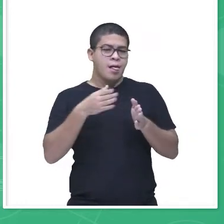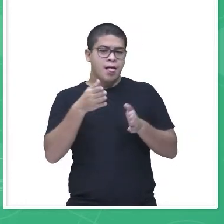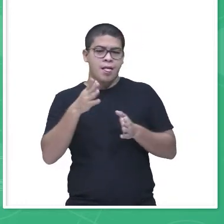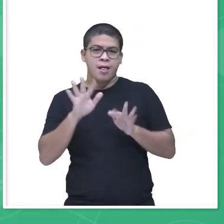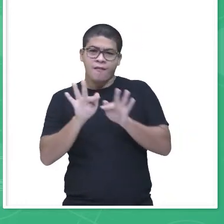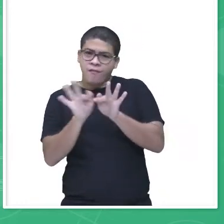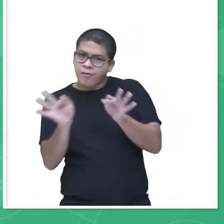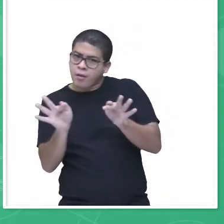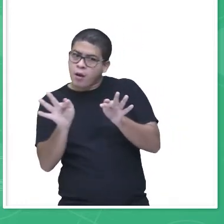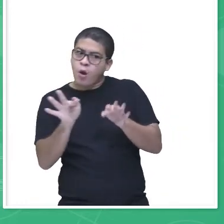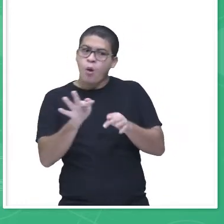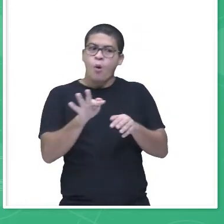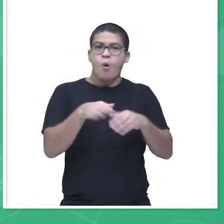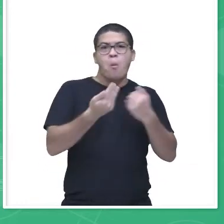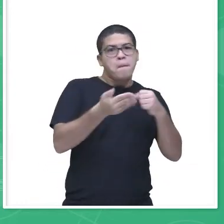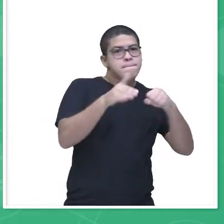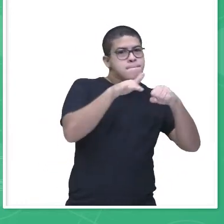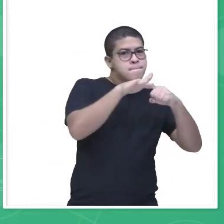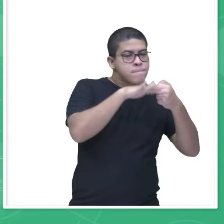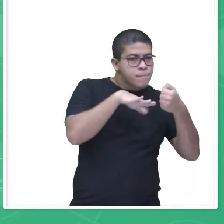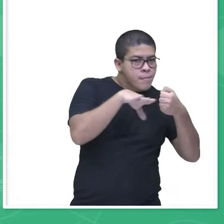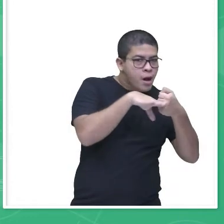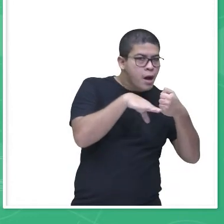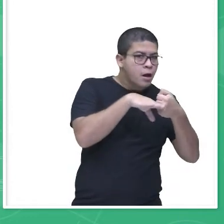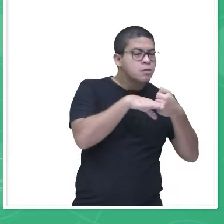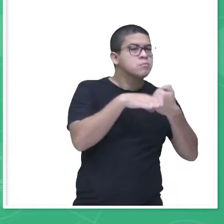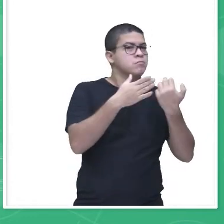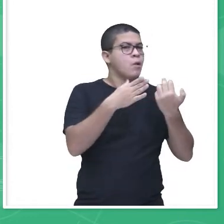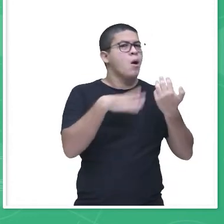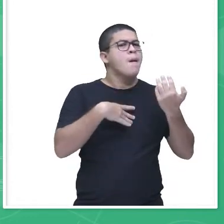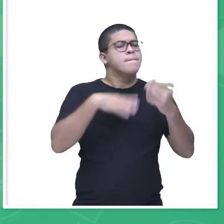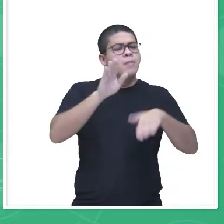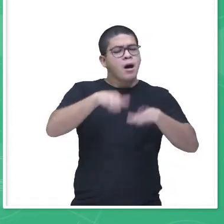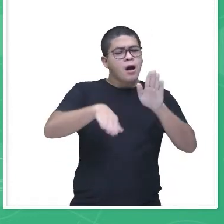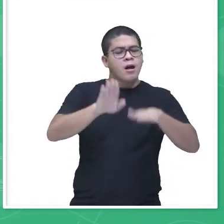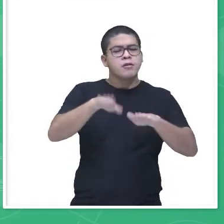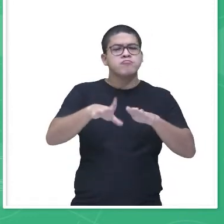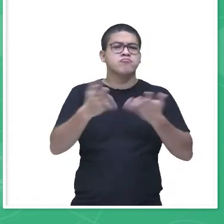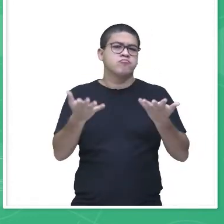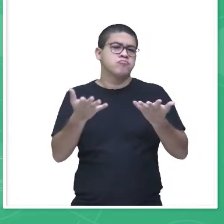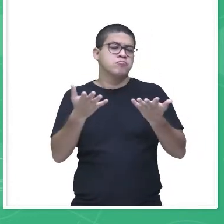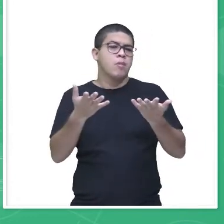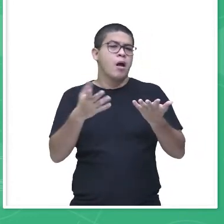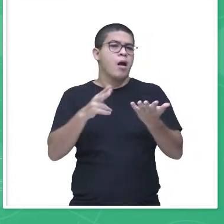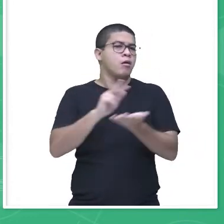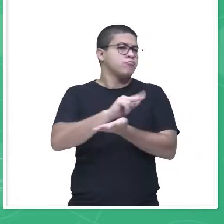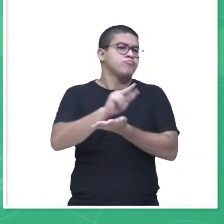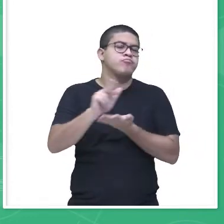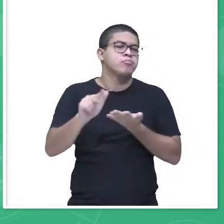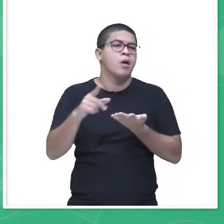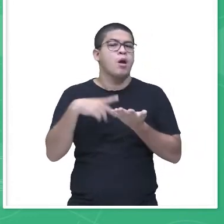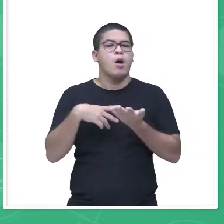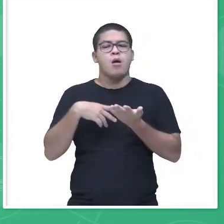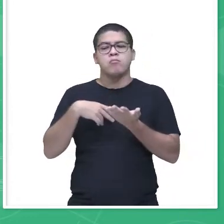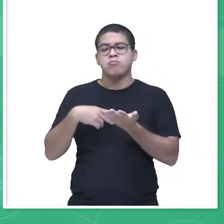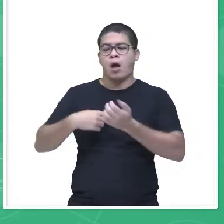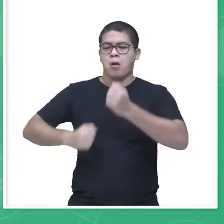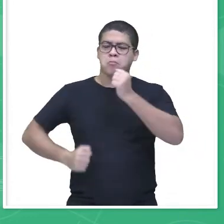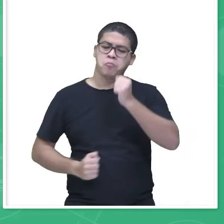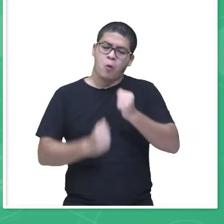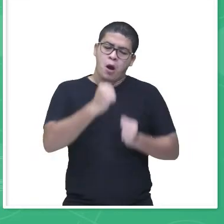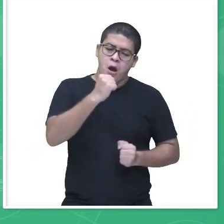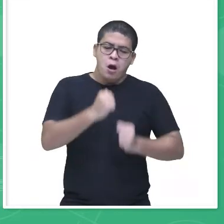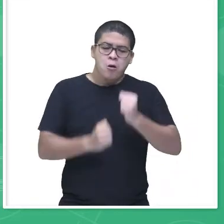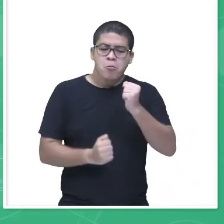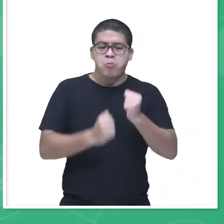a moderada. Essas atividades físicas têm que ser variadas. Por exemplo, você faz um pouco de caminhada, um pouco